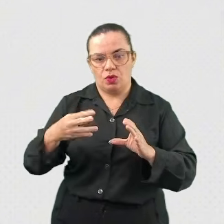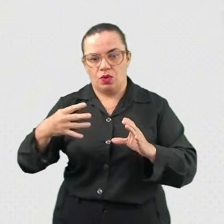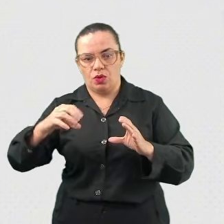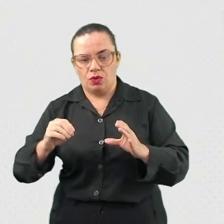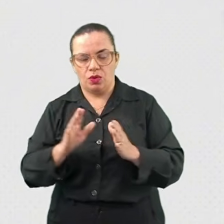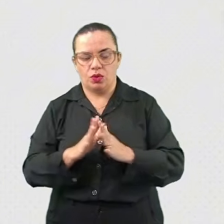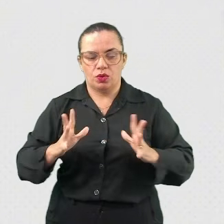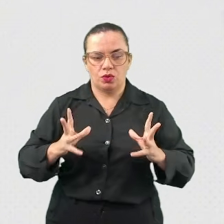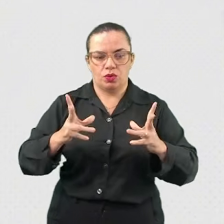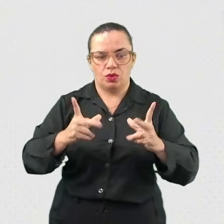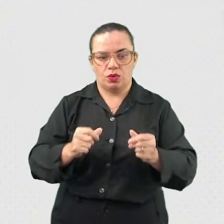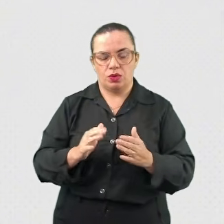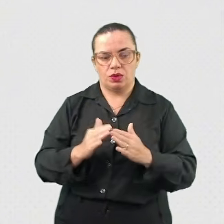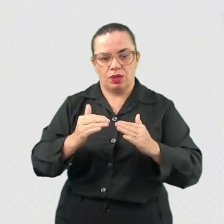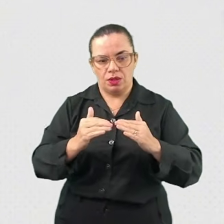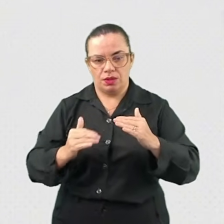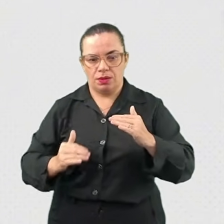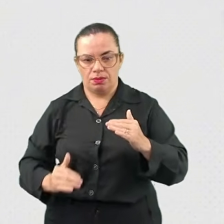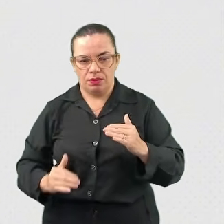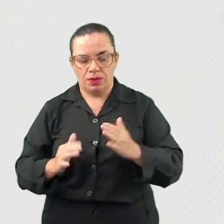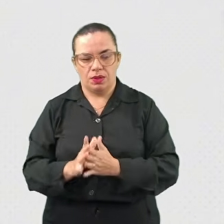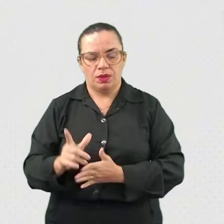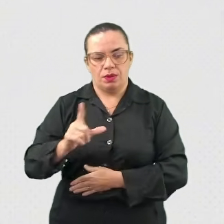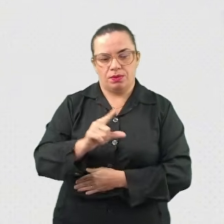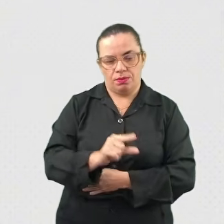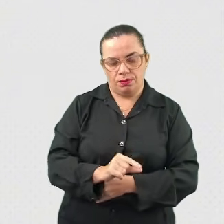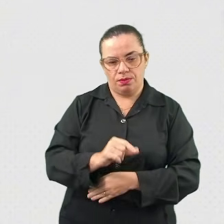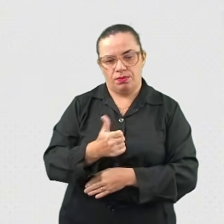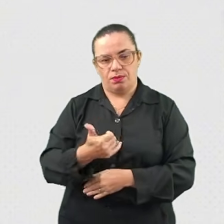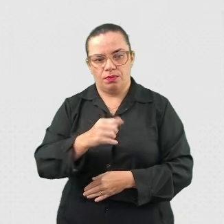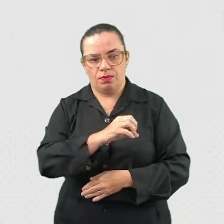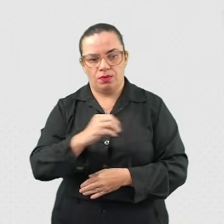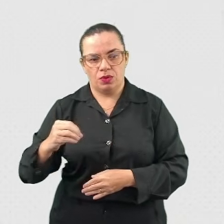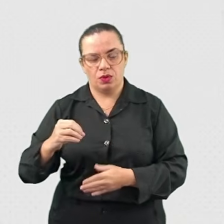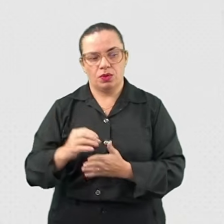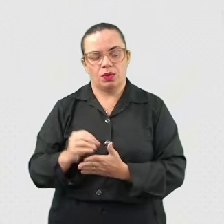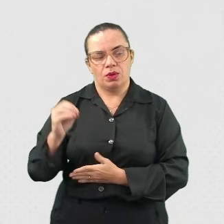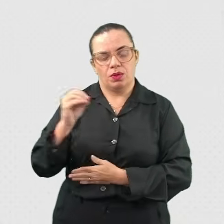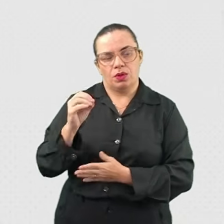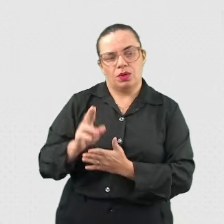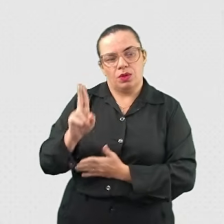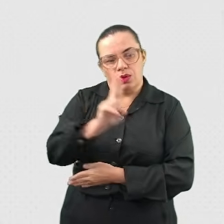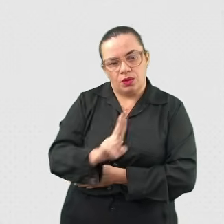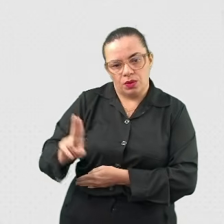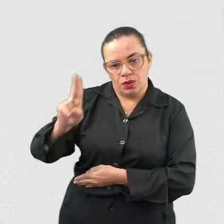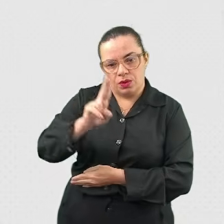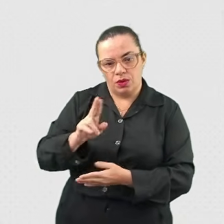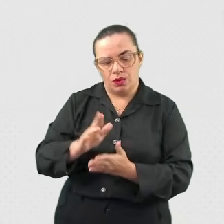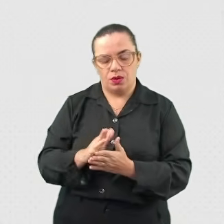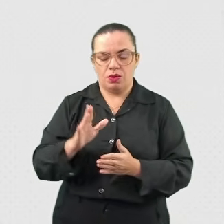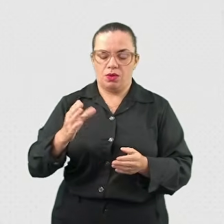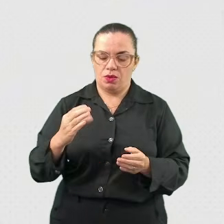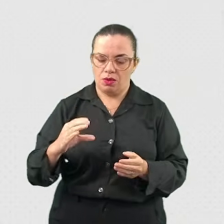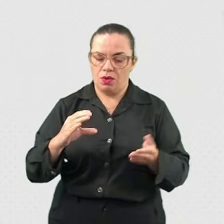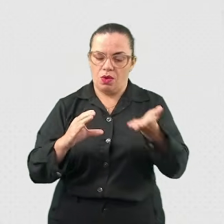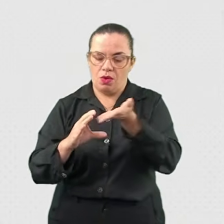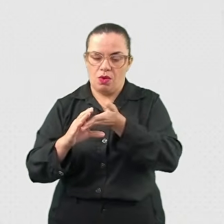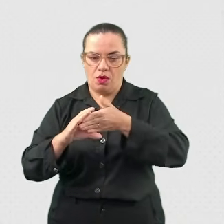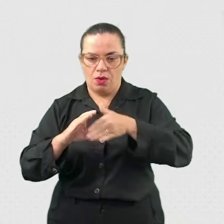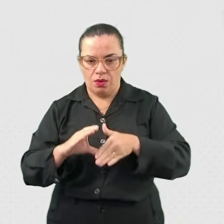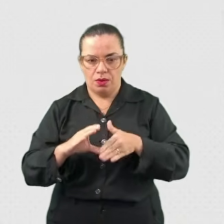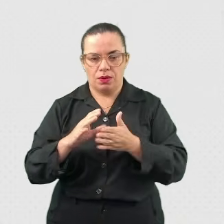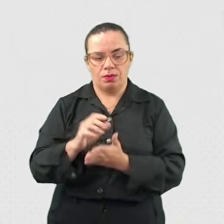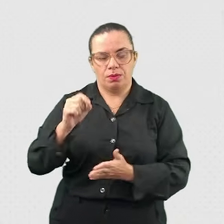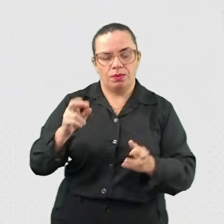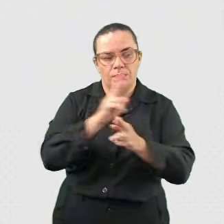os ângulos são menores do que 180, que são os mais usados, ele é chamado de convexo, beleza? Então, isso é